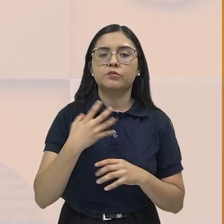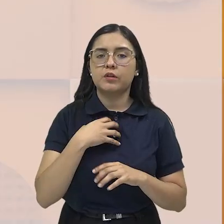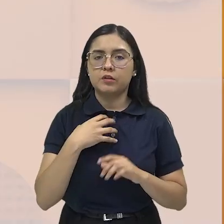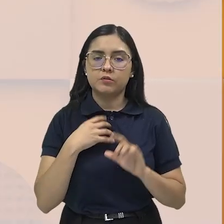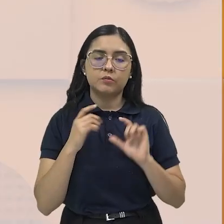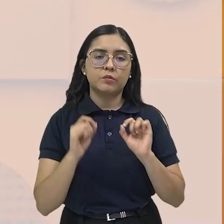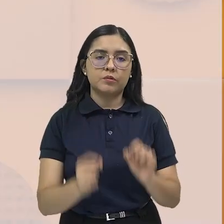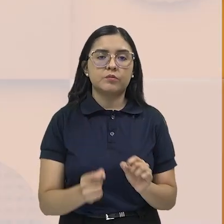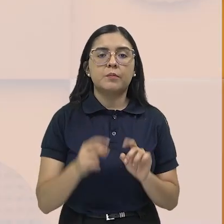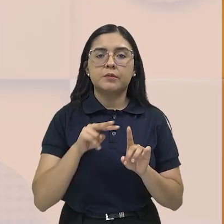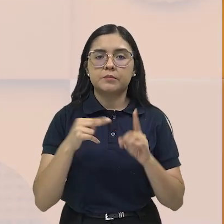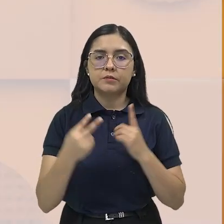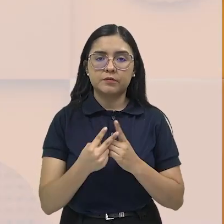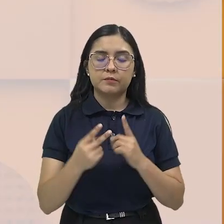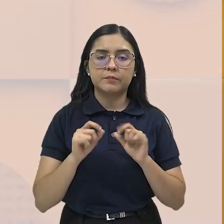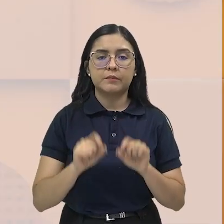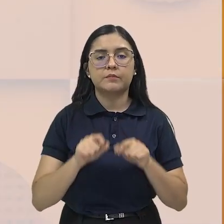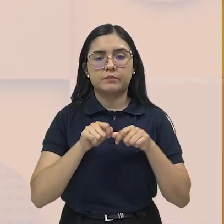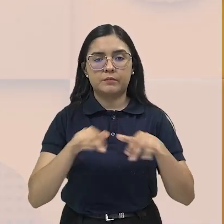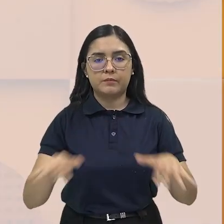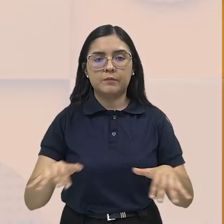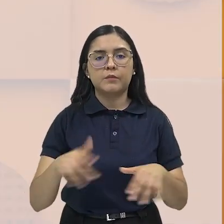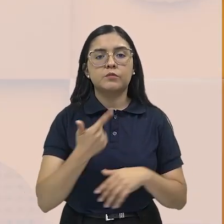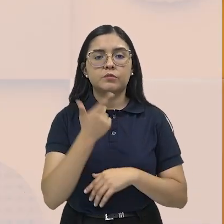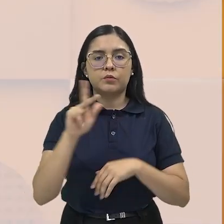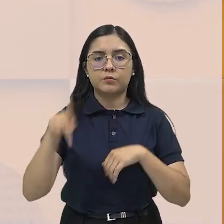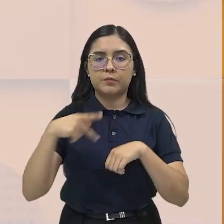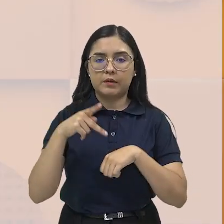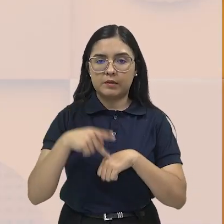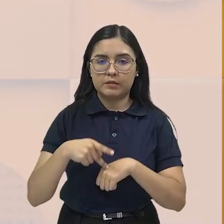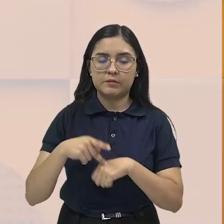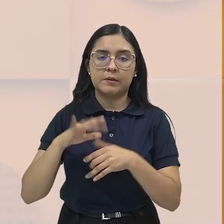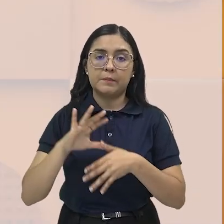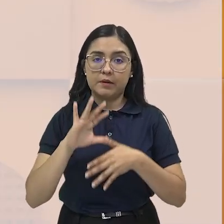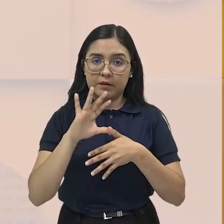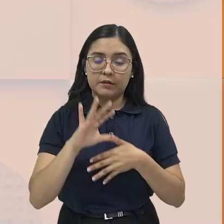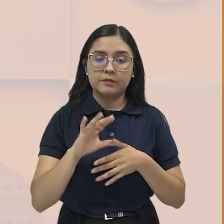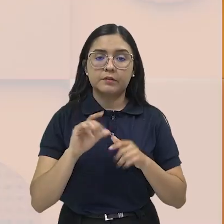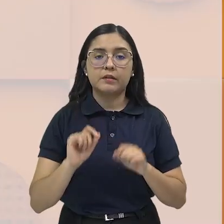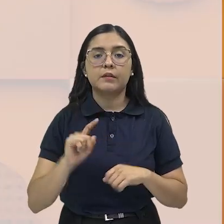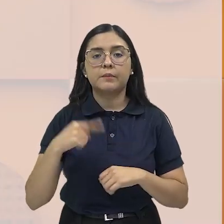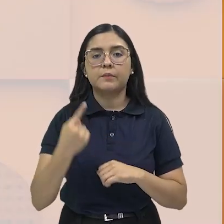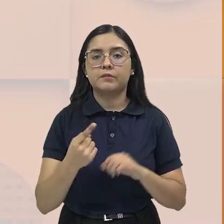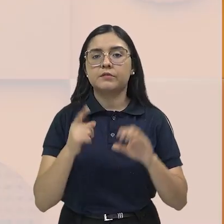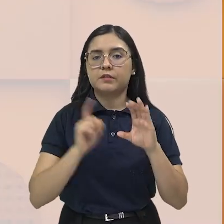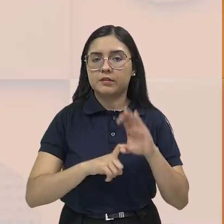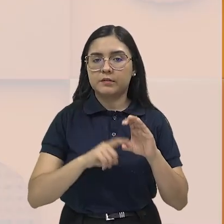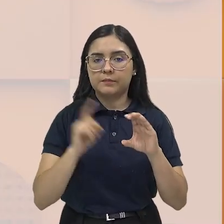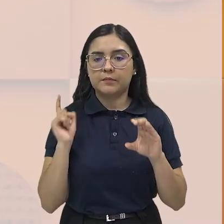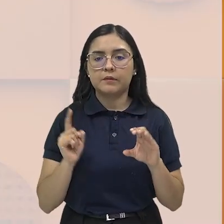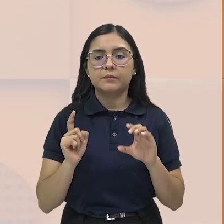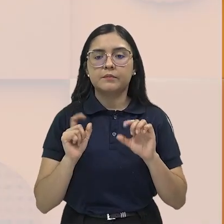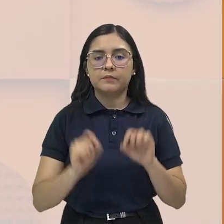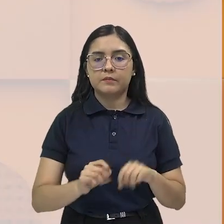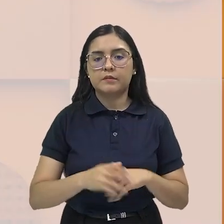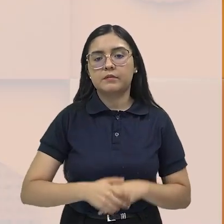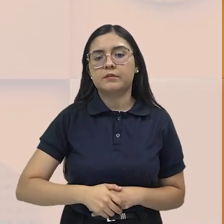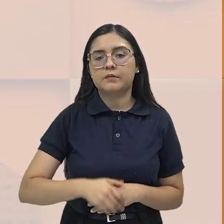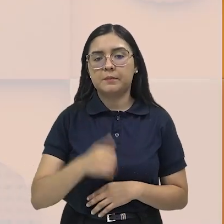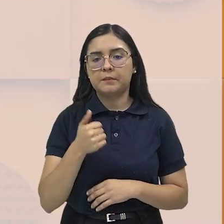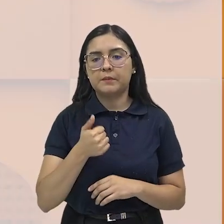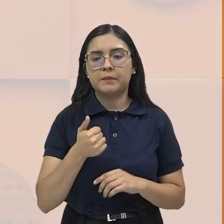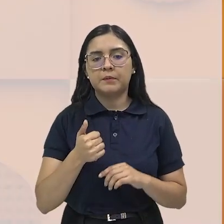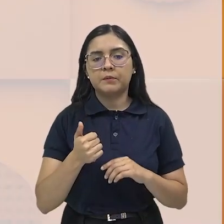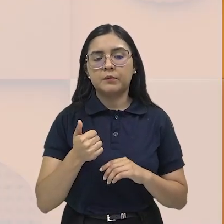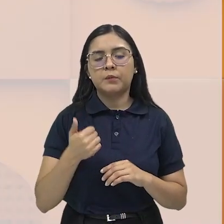os países, para os demais países das Américas que viriam ser independentes a partir ali da primeira